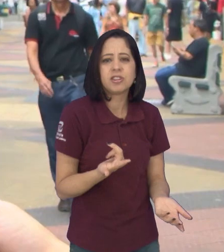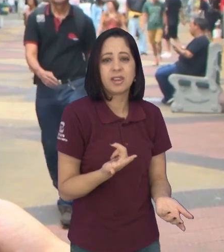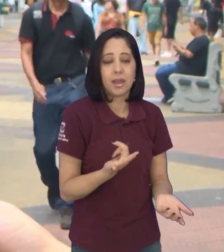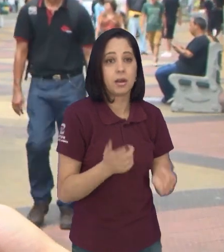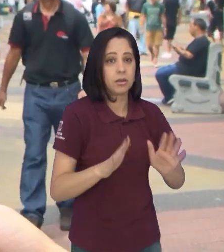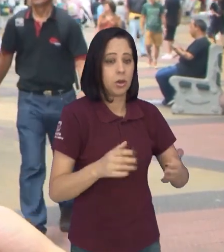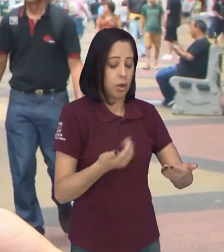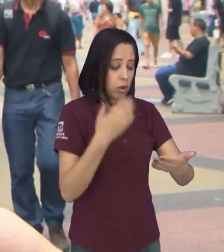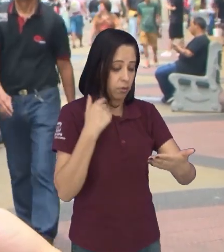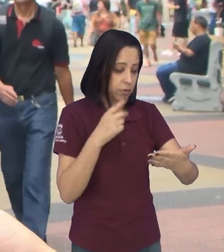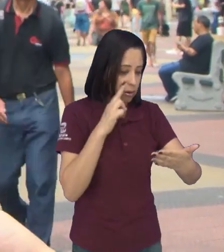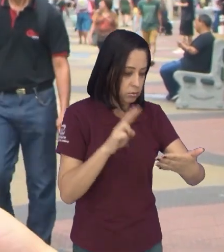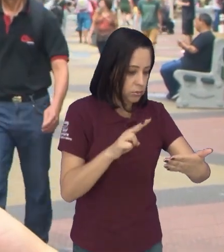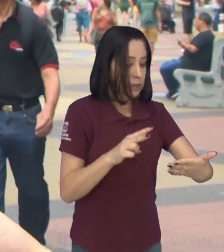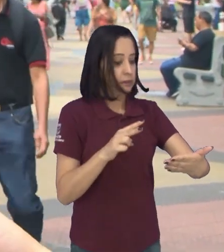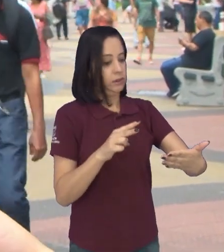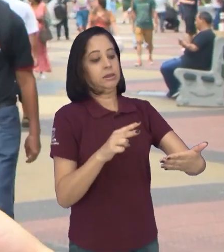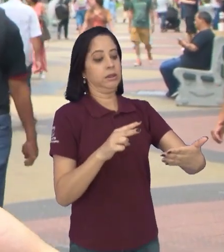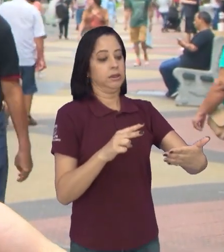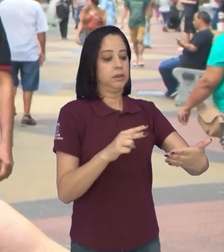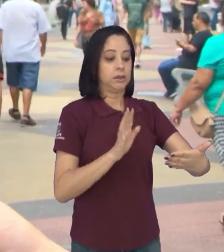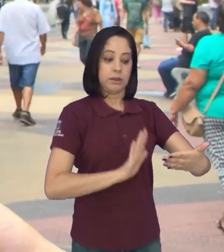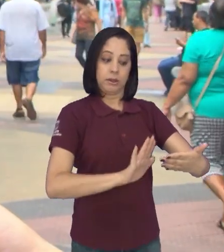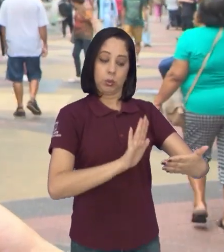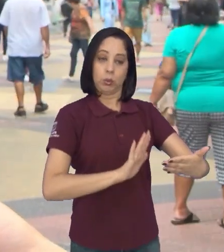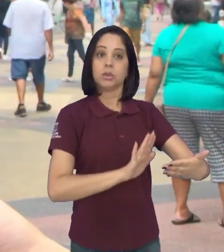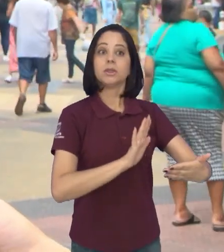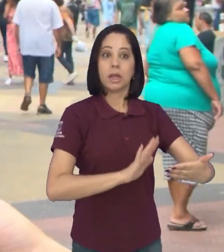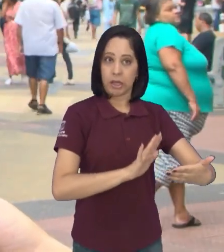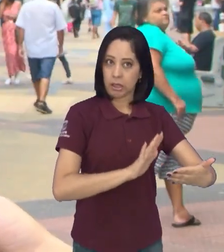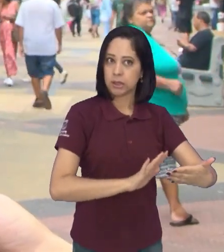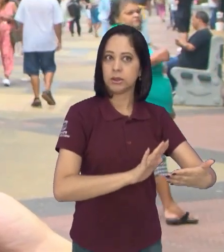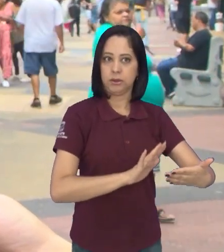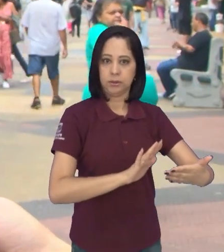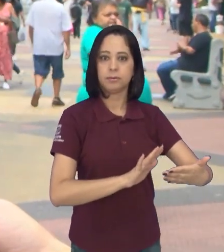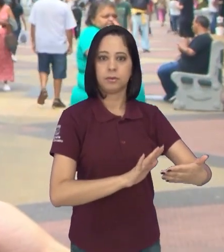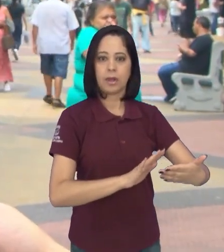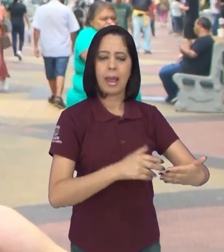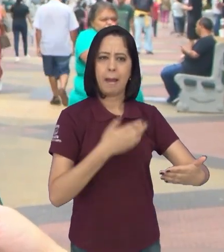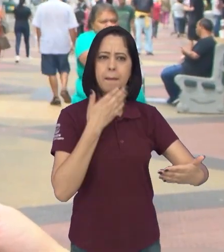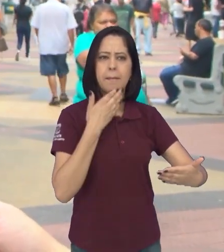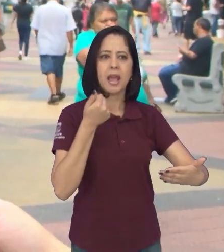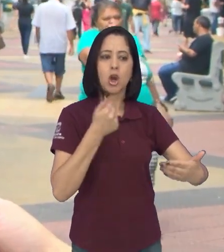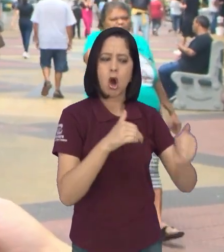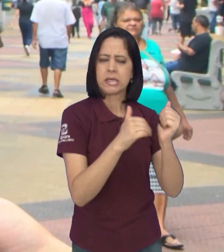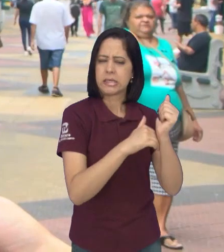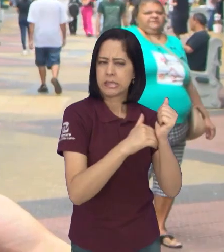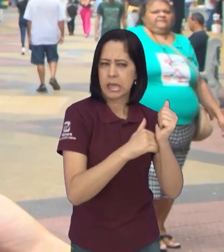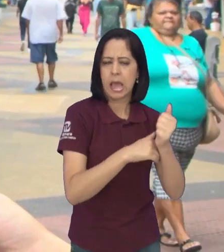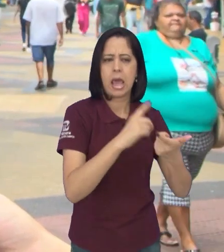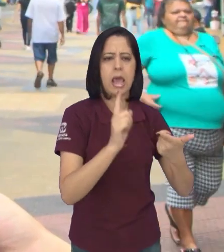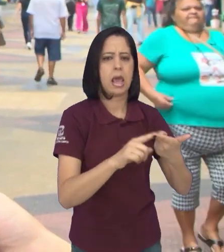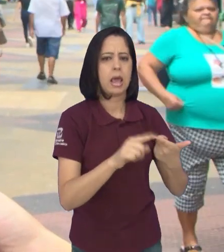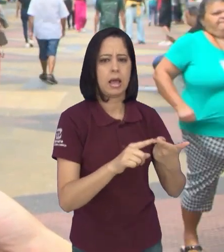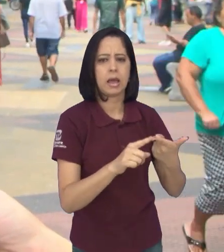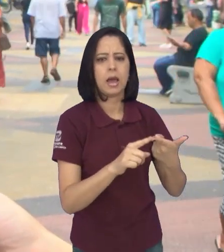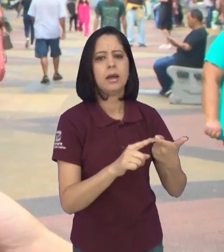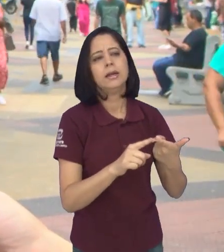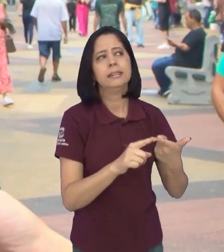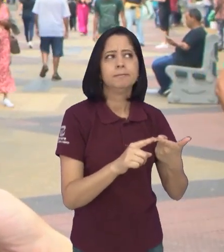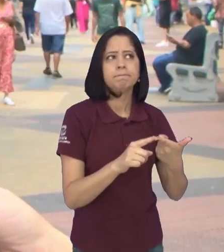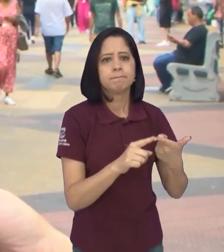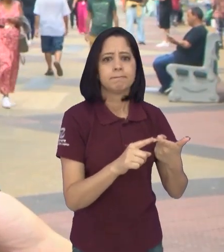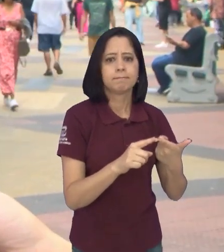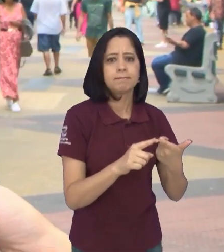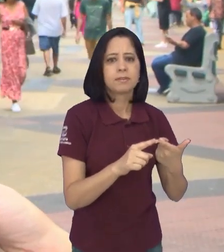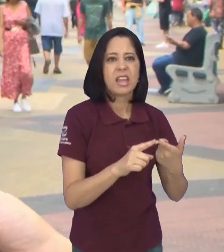pouco cauteloso de usar o telefone. Tudo eu prefiro pôr senhas ou até mesmo